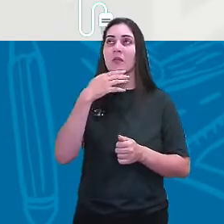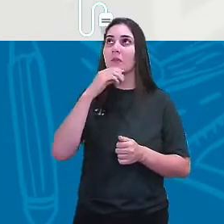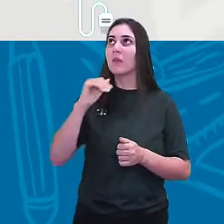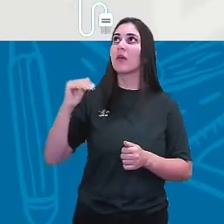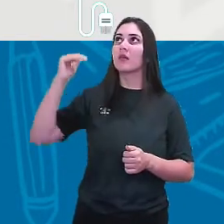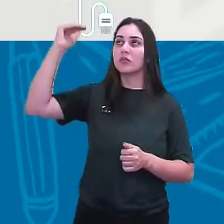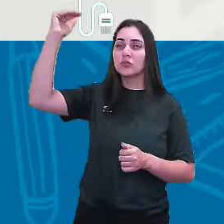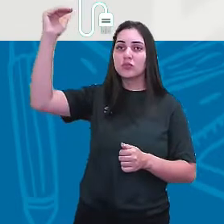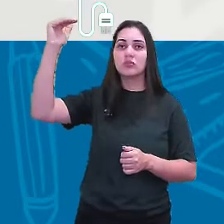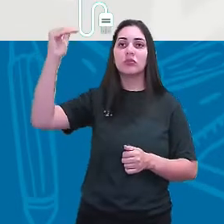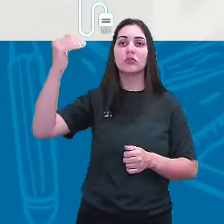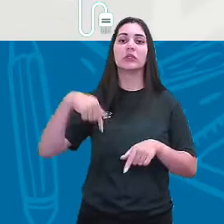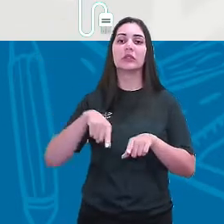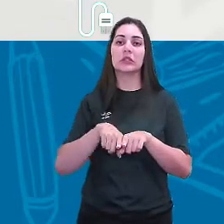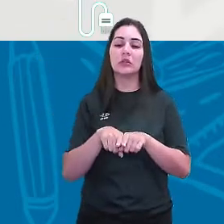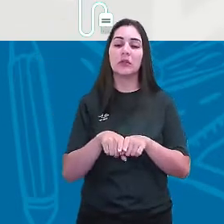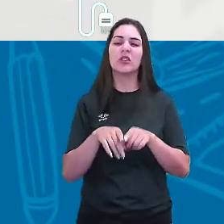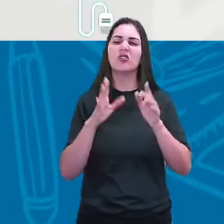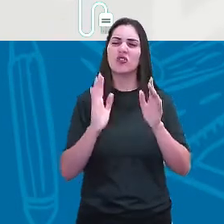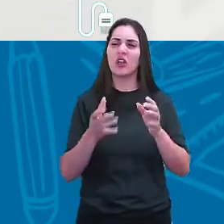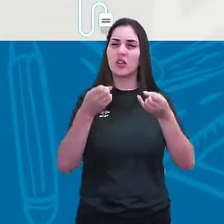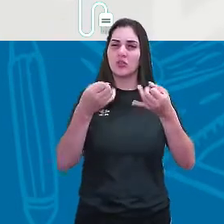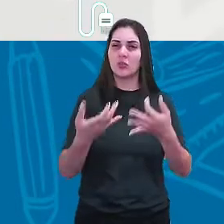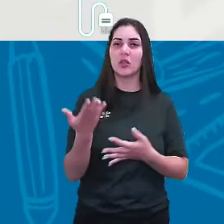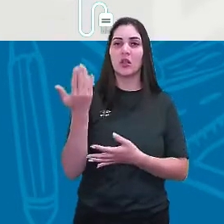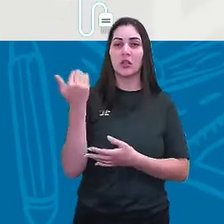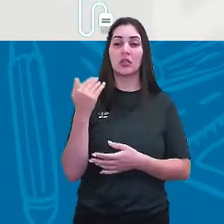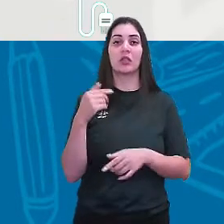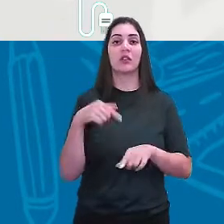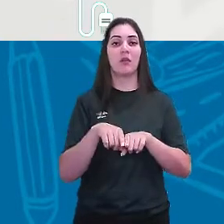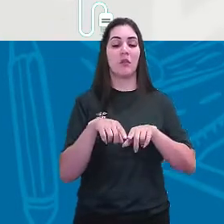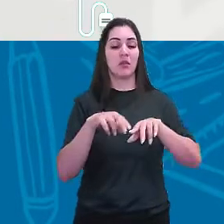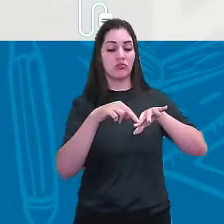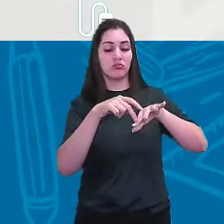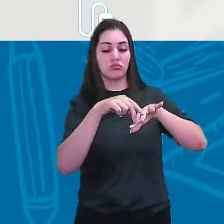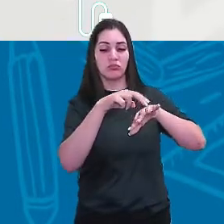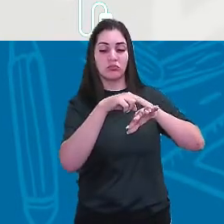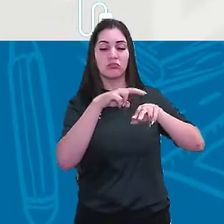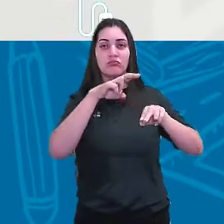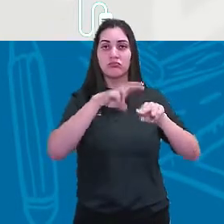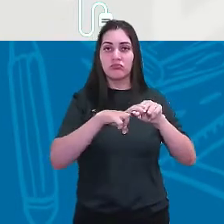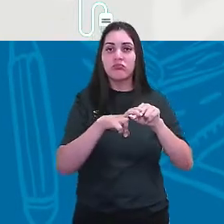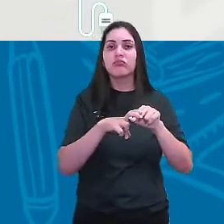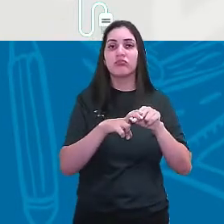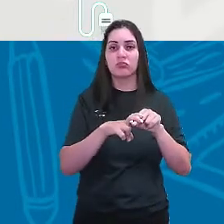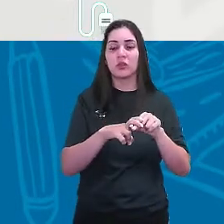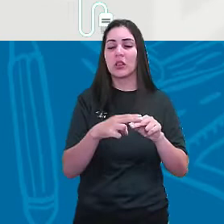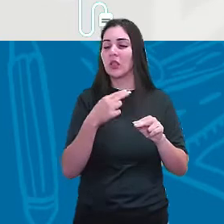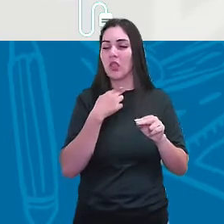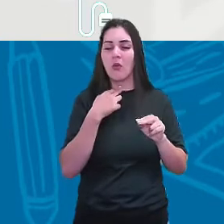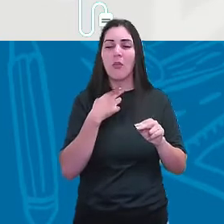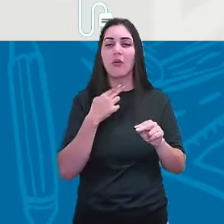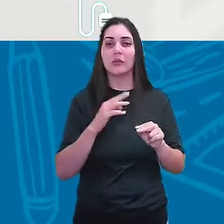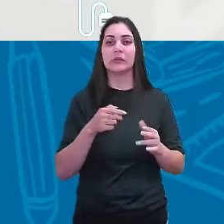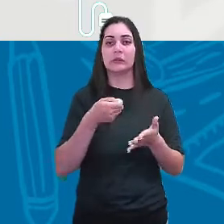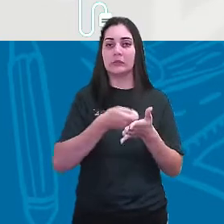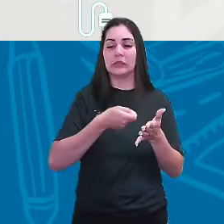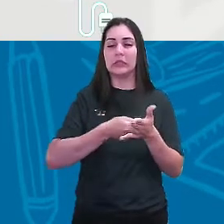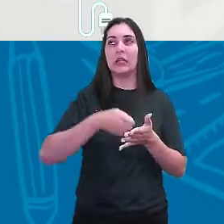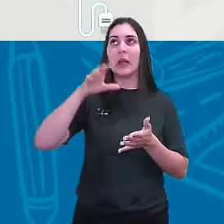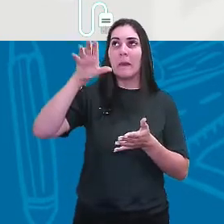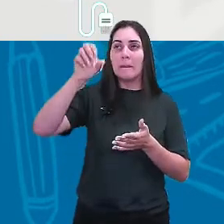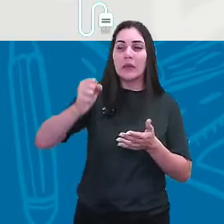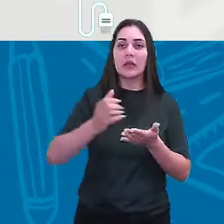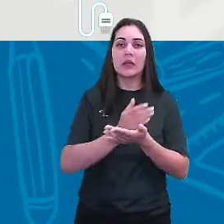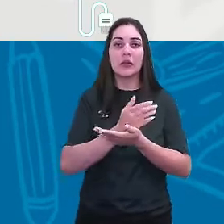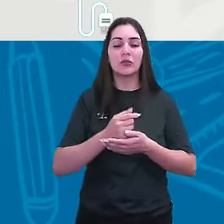certo? Além também da questão, como eu falei anterior, de não subir aí em superfícies, né, altas, em cadeiras ou escadas, para tentar pegar algum